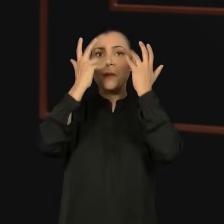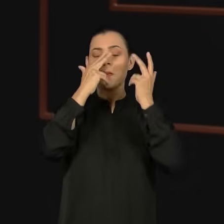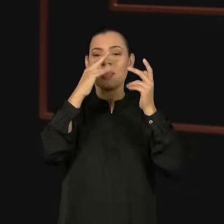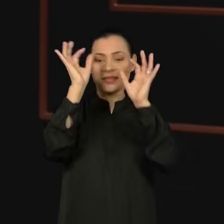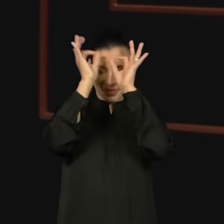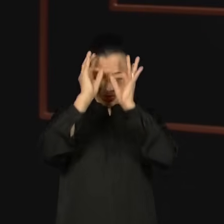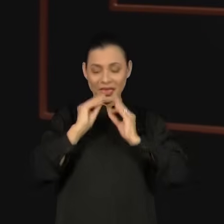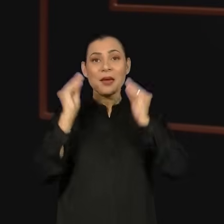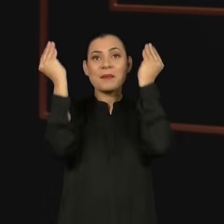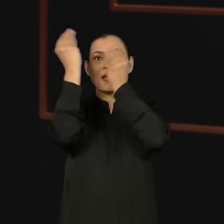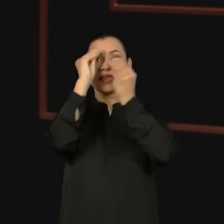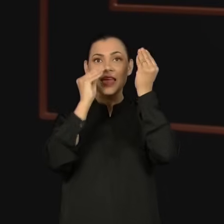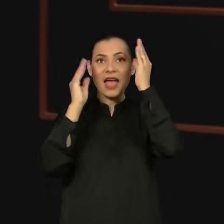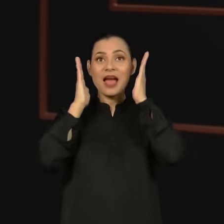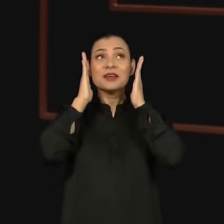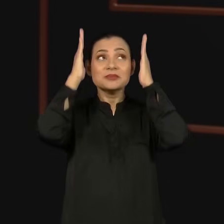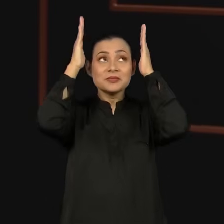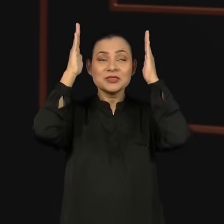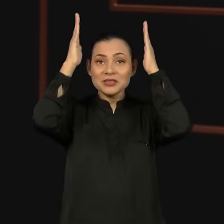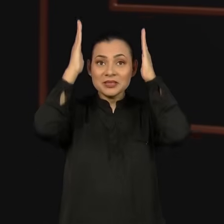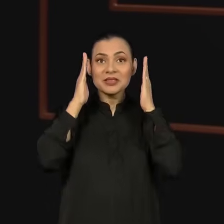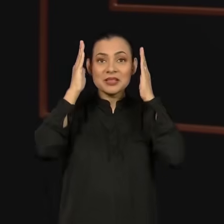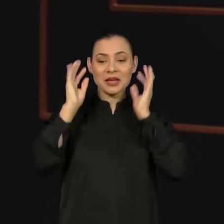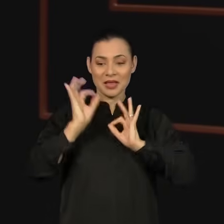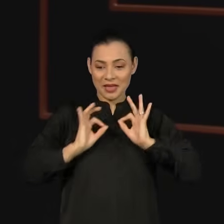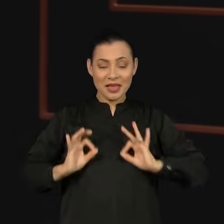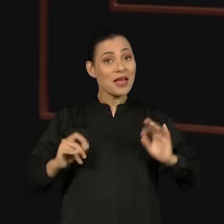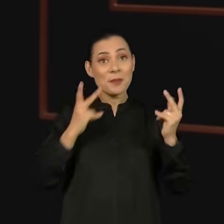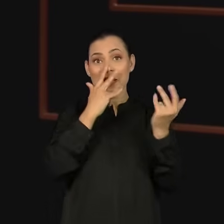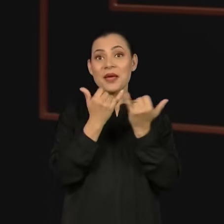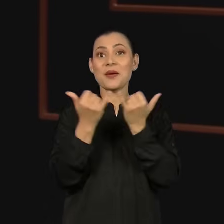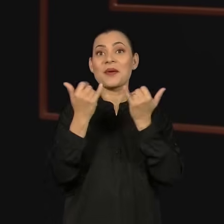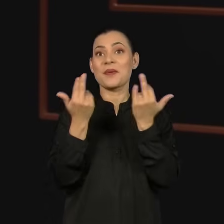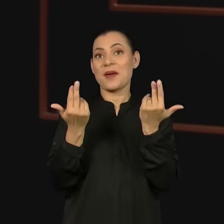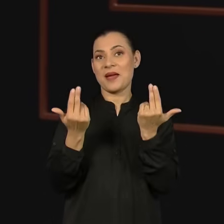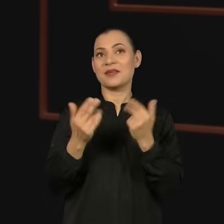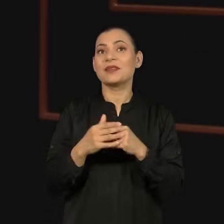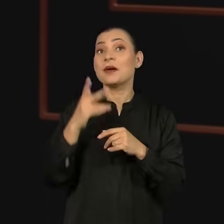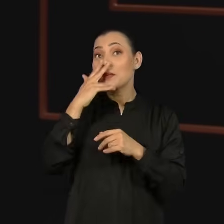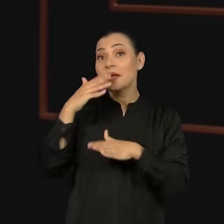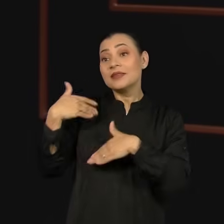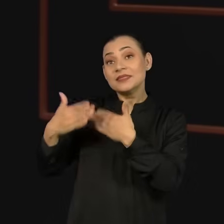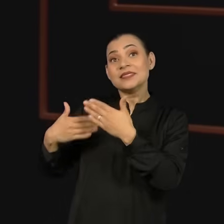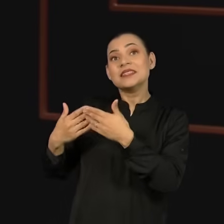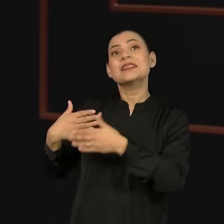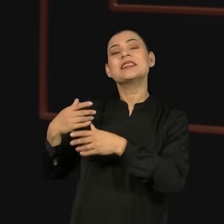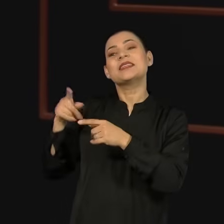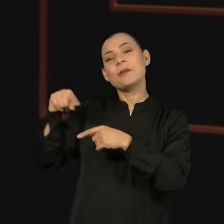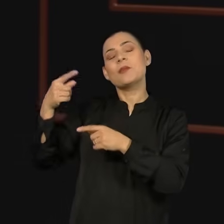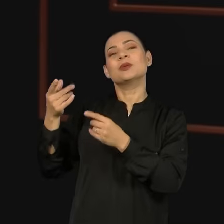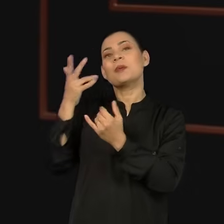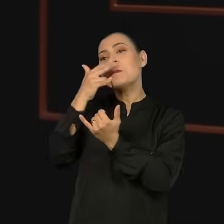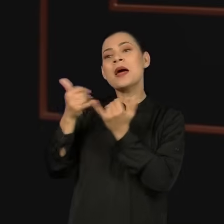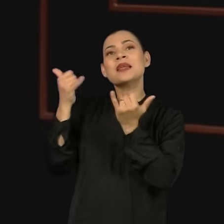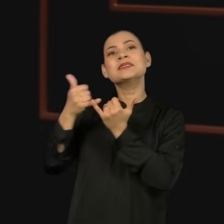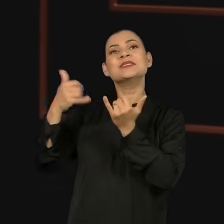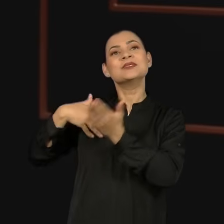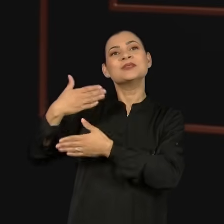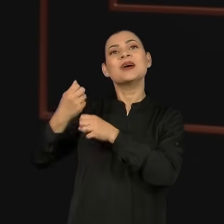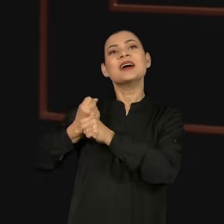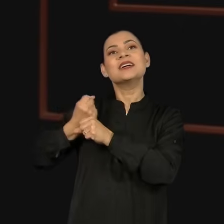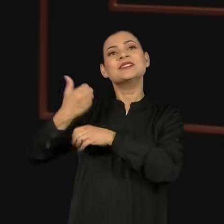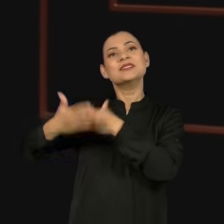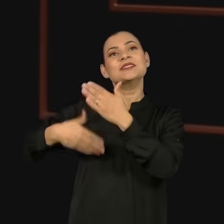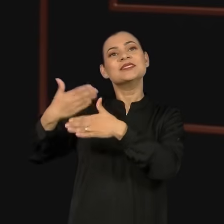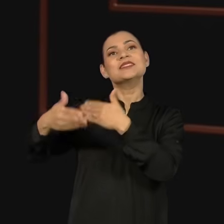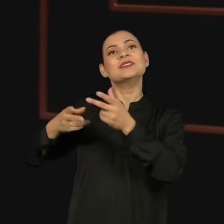a maquiagem, o chapéu também, né? E não sei, a gente foi ficando mais parecido, sabe, ao longo dos anos. A